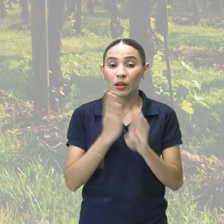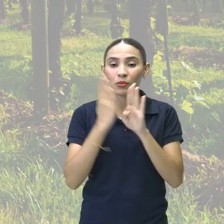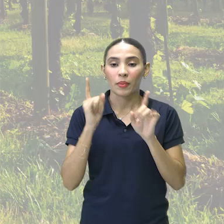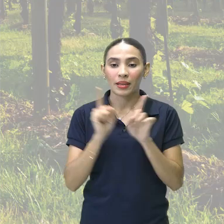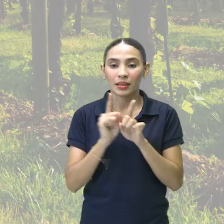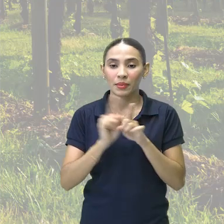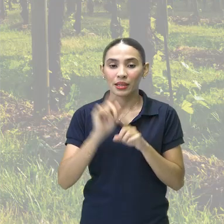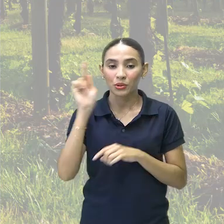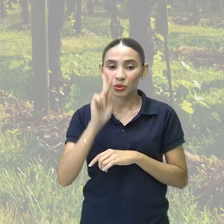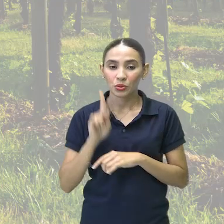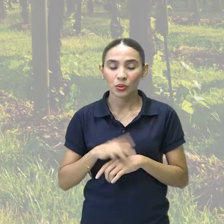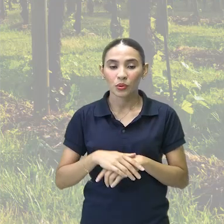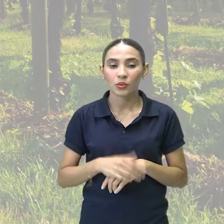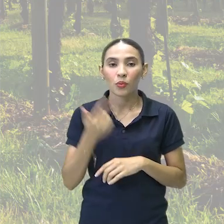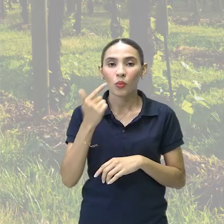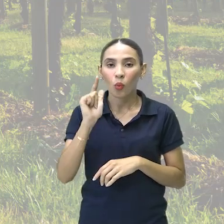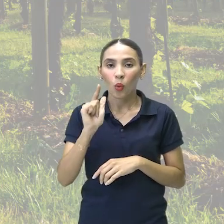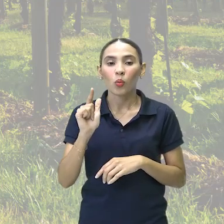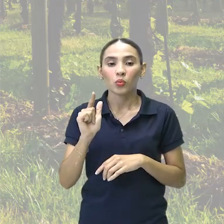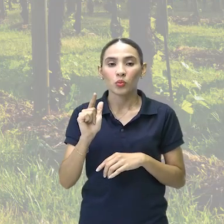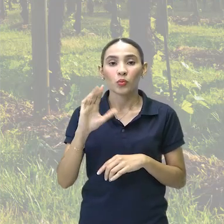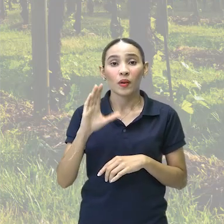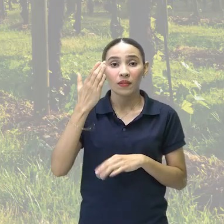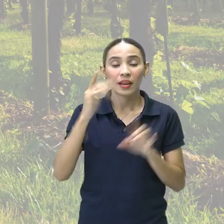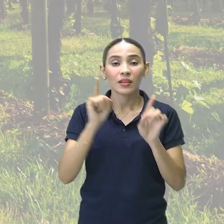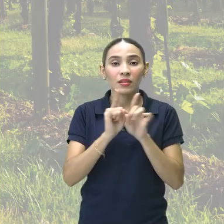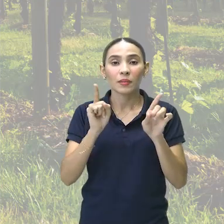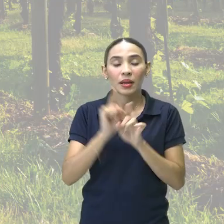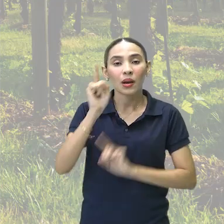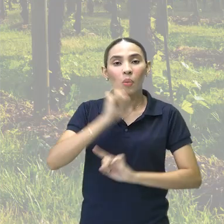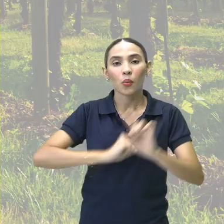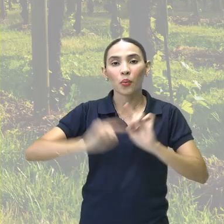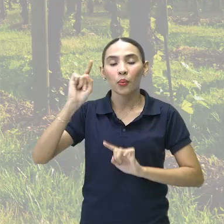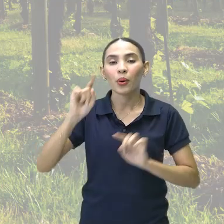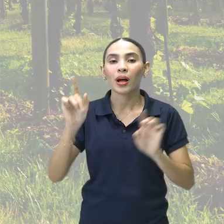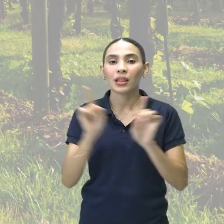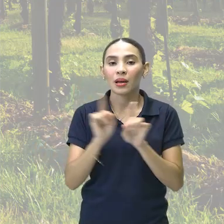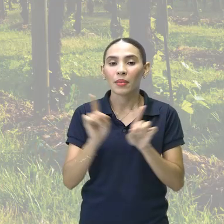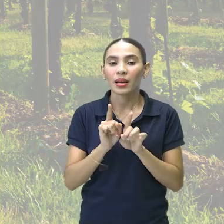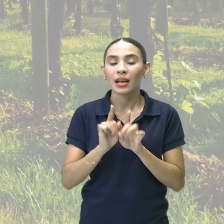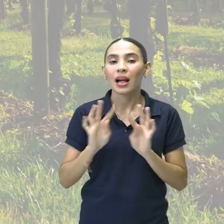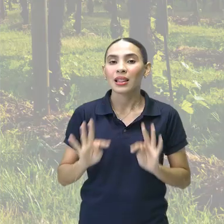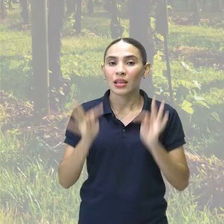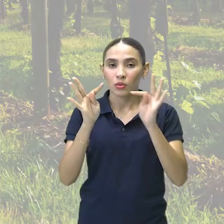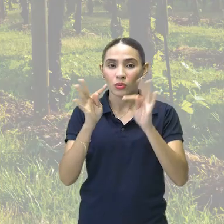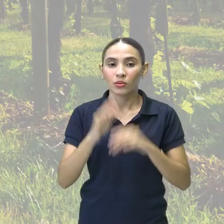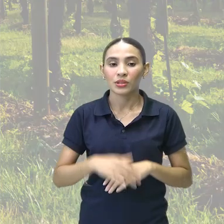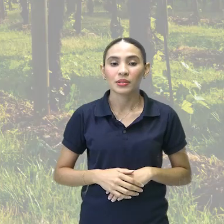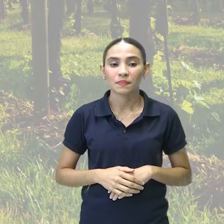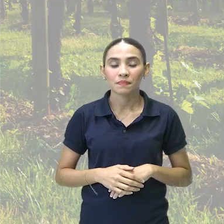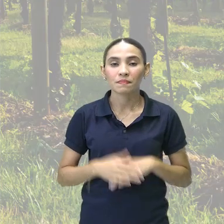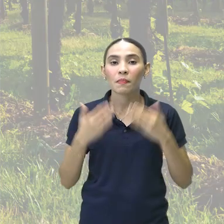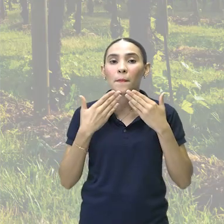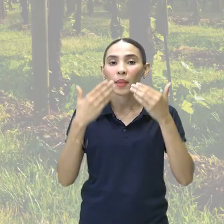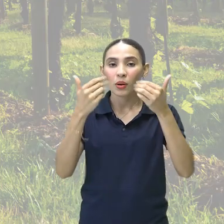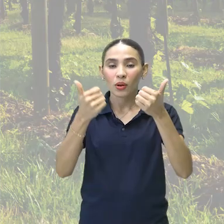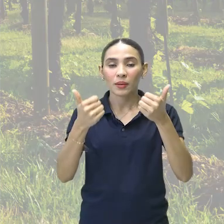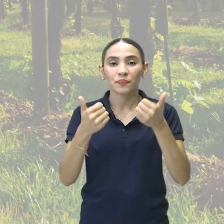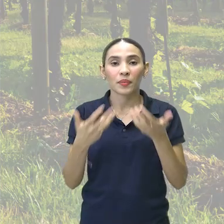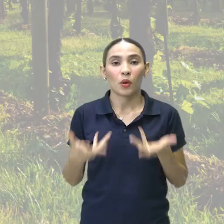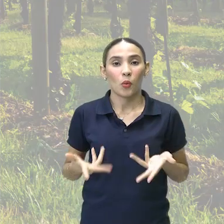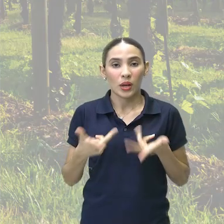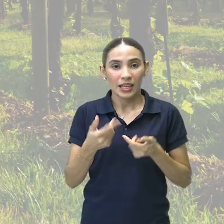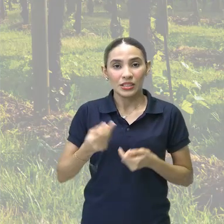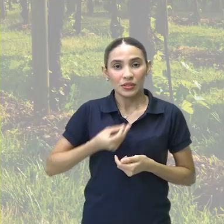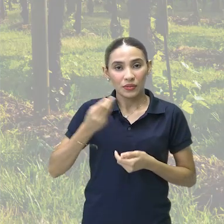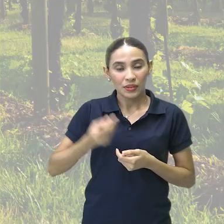descoberta histórica, né, um outro invento que veio revolucionar aí a tecnologia para melhorar a qualidade